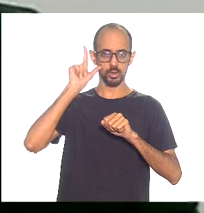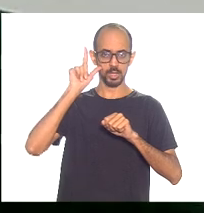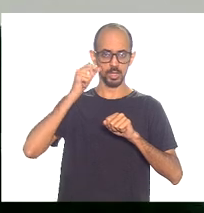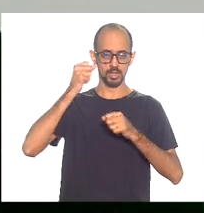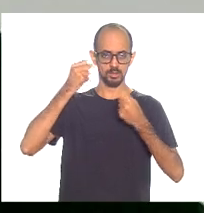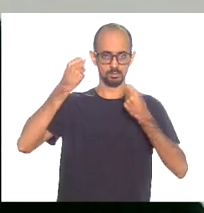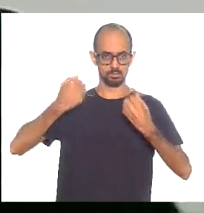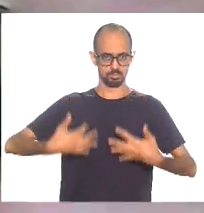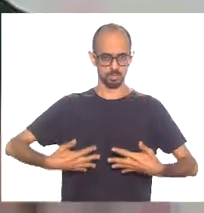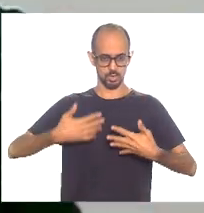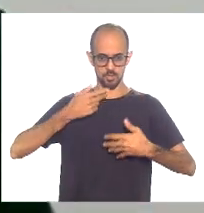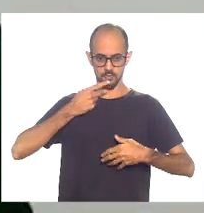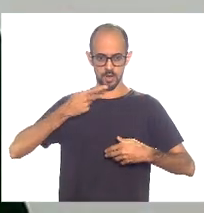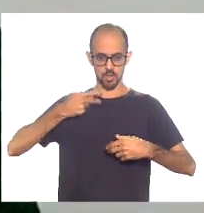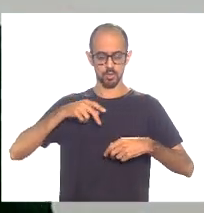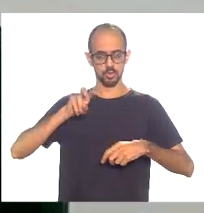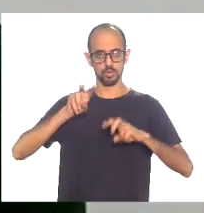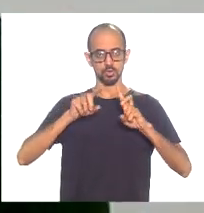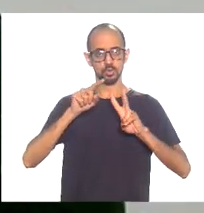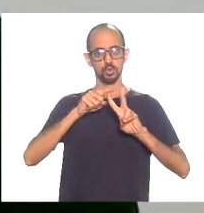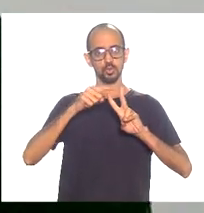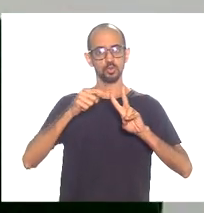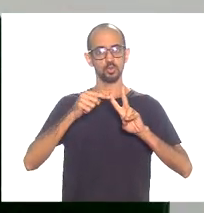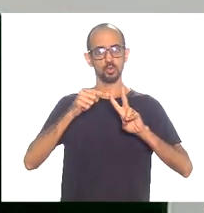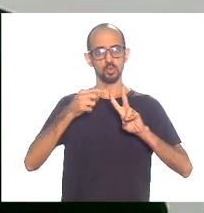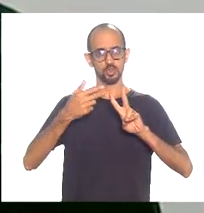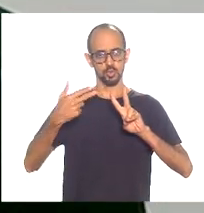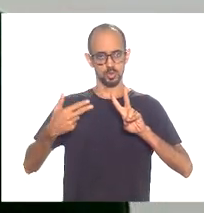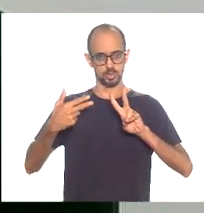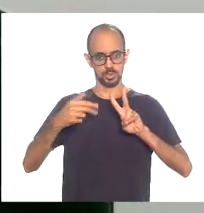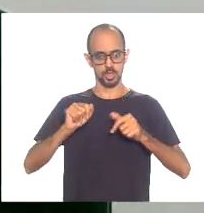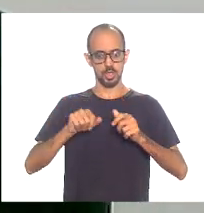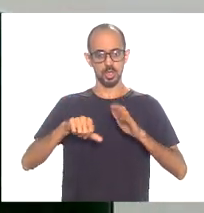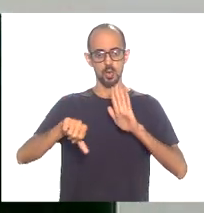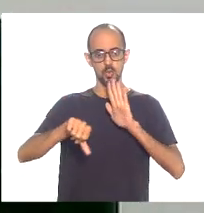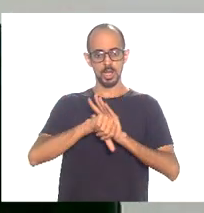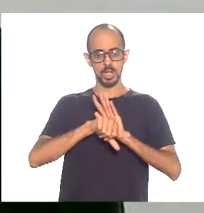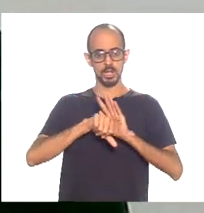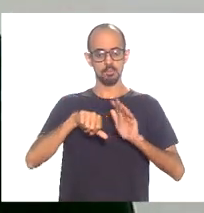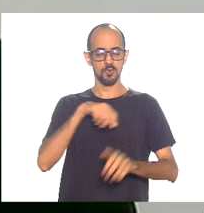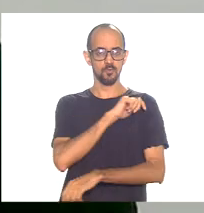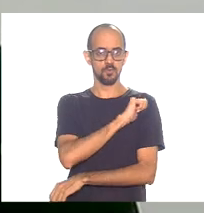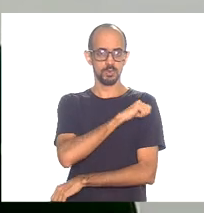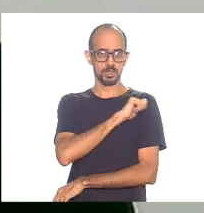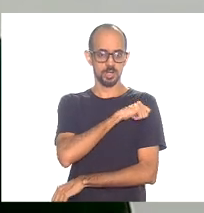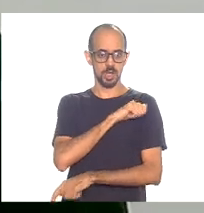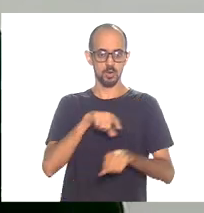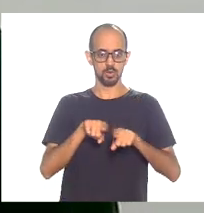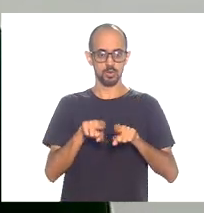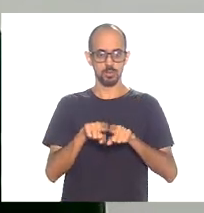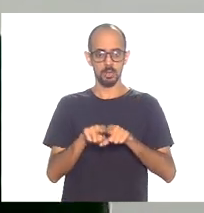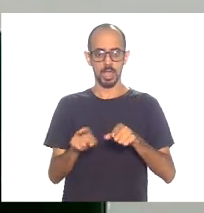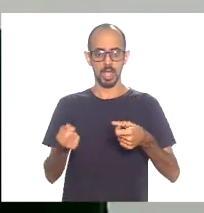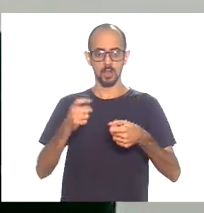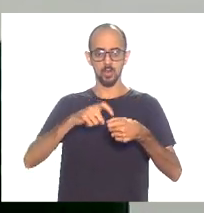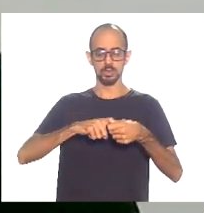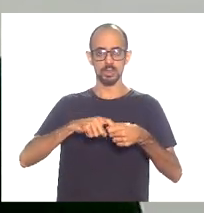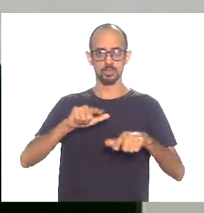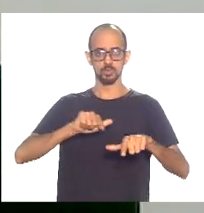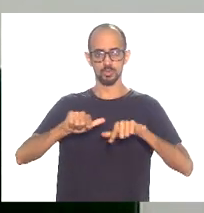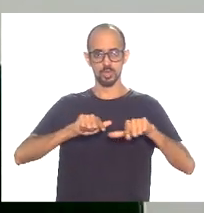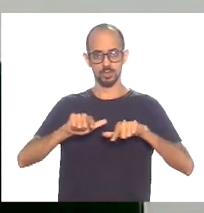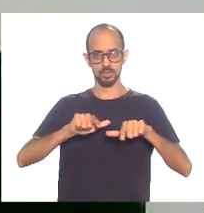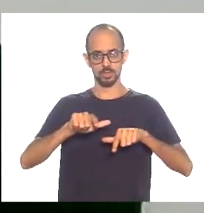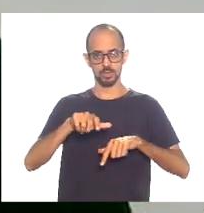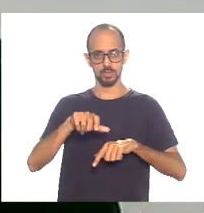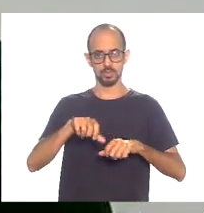respeito de dois temas, o regime de recuperação fiscal e a questão da concessão dos serviços de